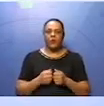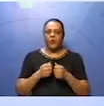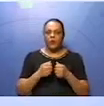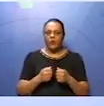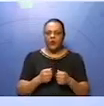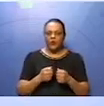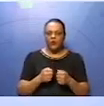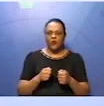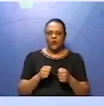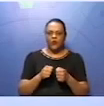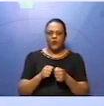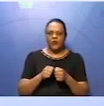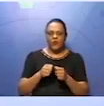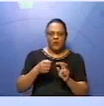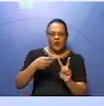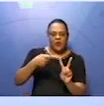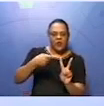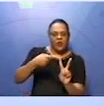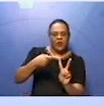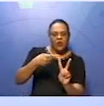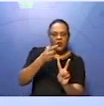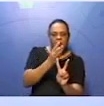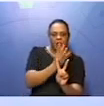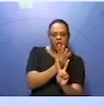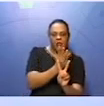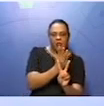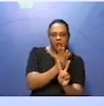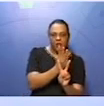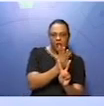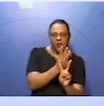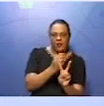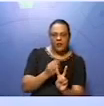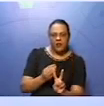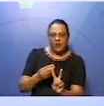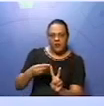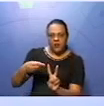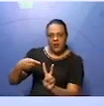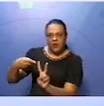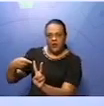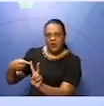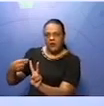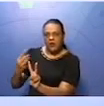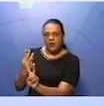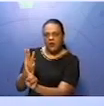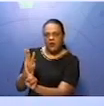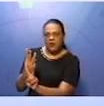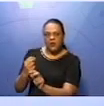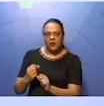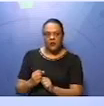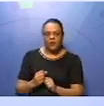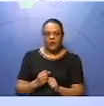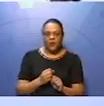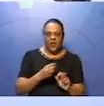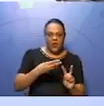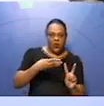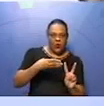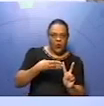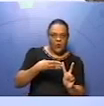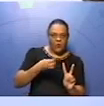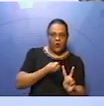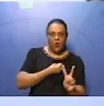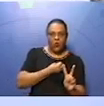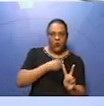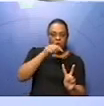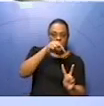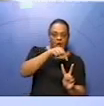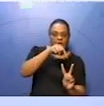porque aqui o índice é igual. Aqui é 3 e aqui é 3. O índice é o número aqui fora. Então